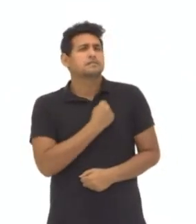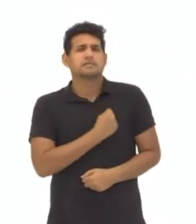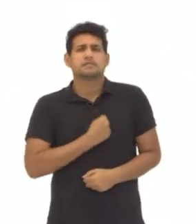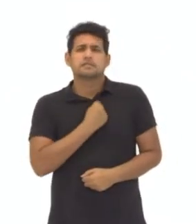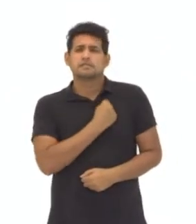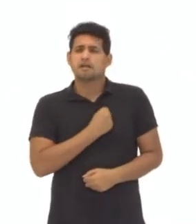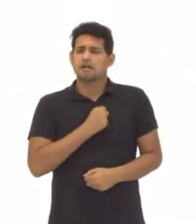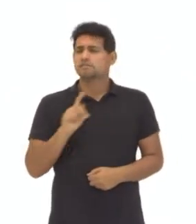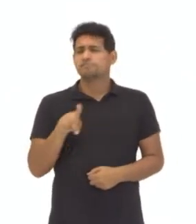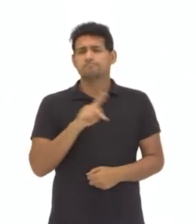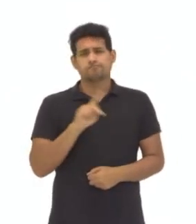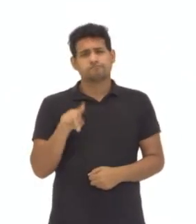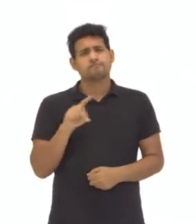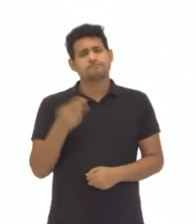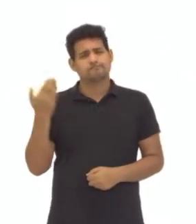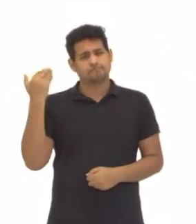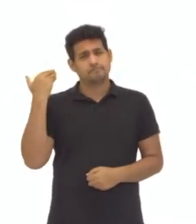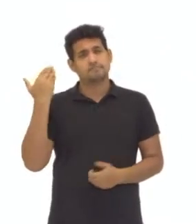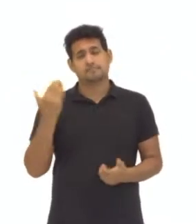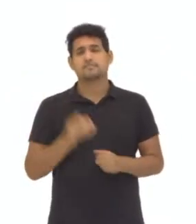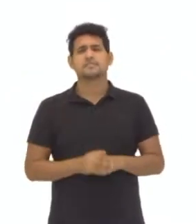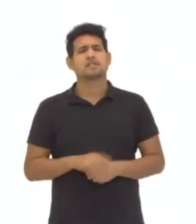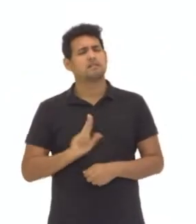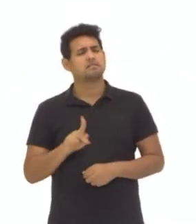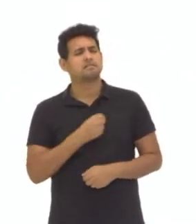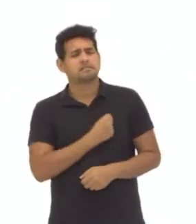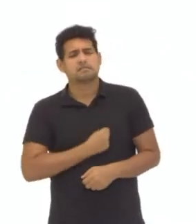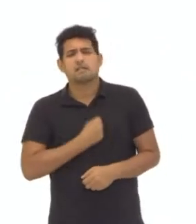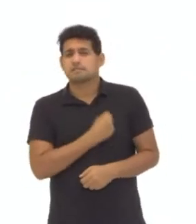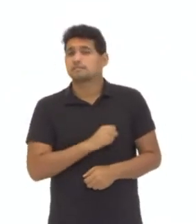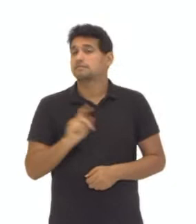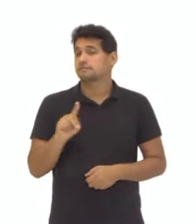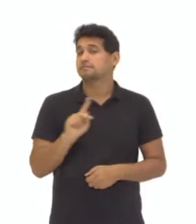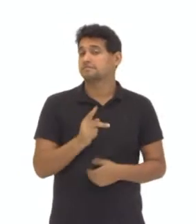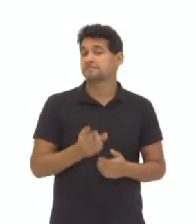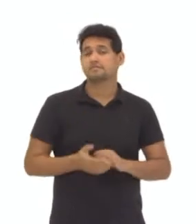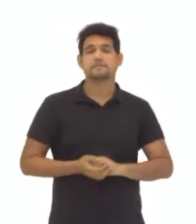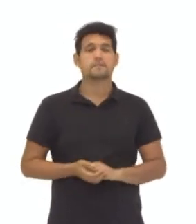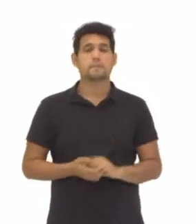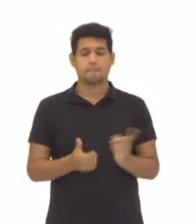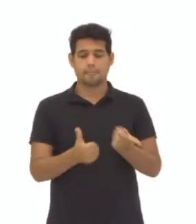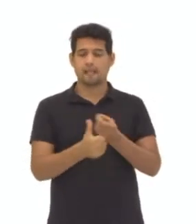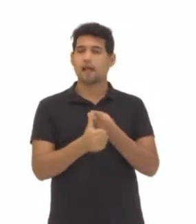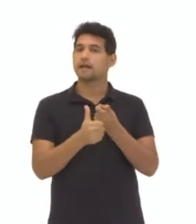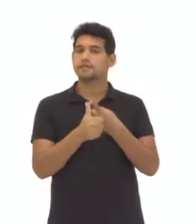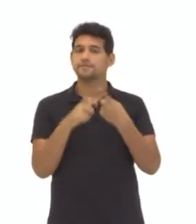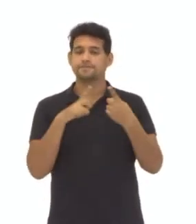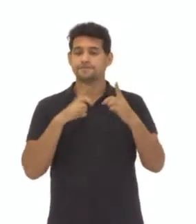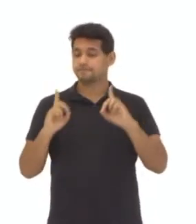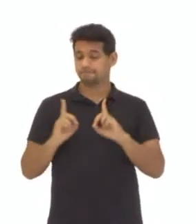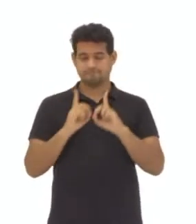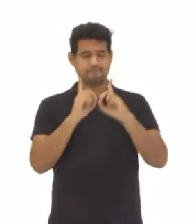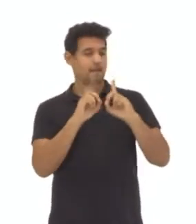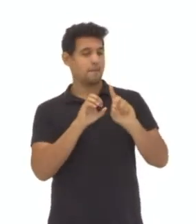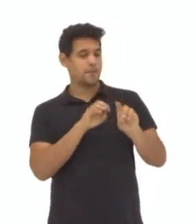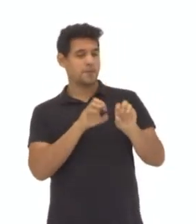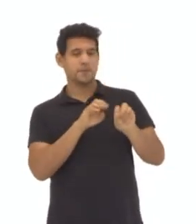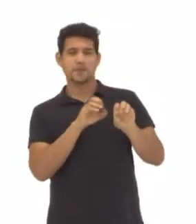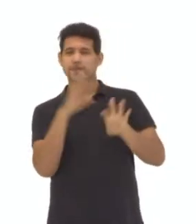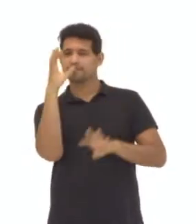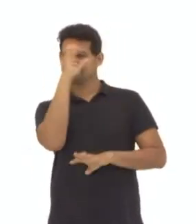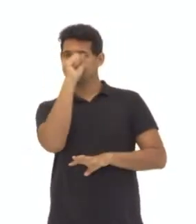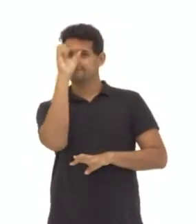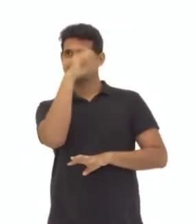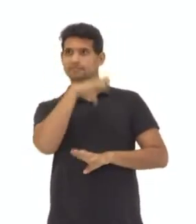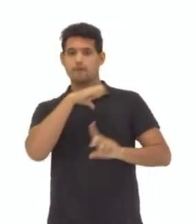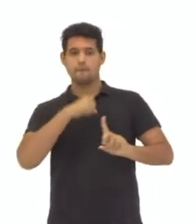da professorinha. Vamos lá. Que saudades da professorinha. A primeira presença em meu aprendizado escolar que me